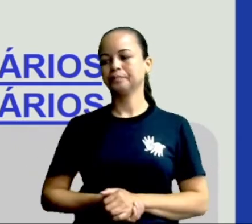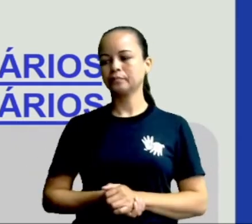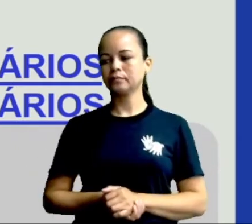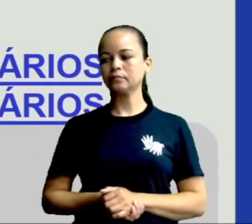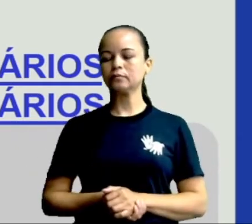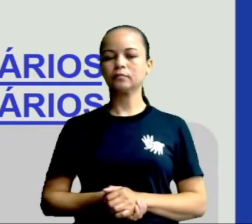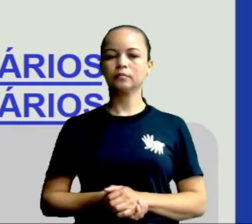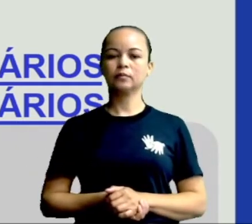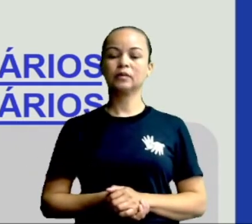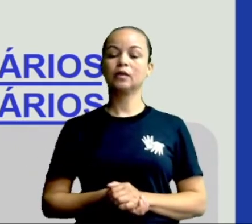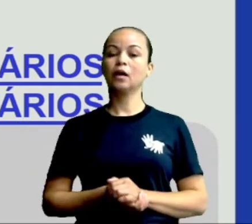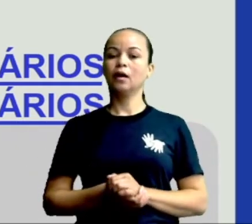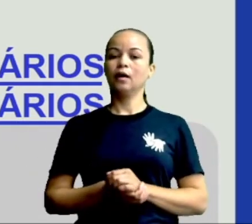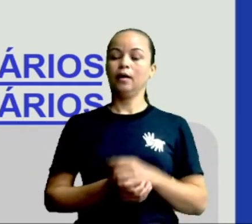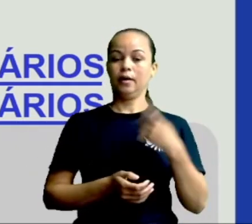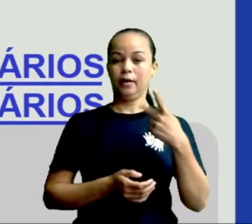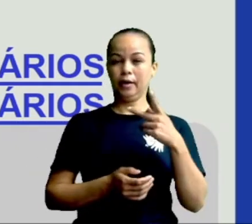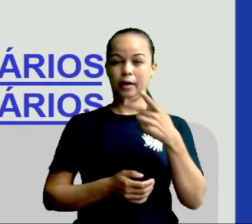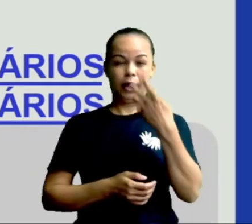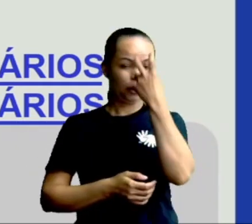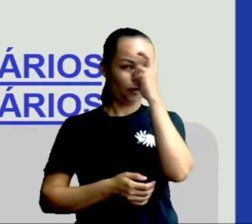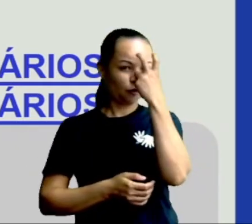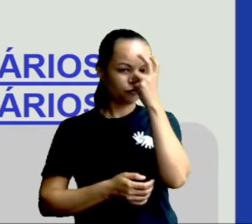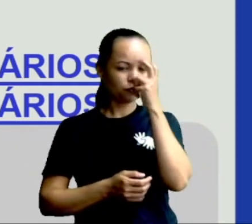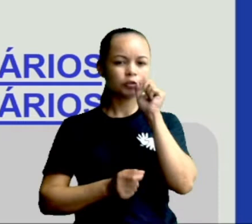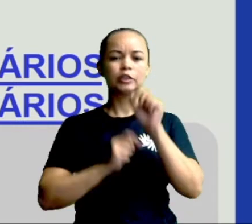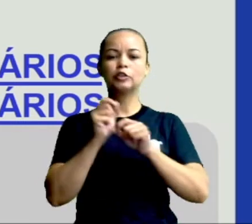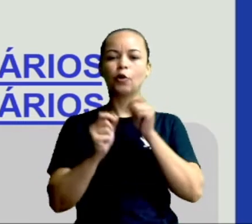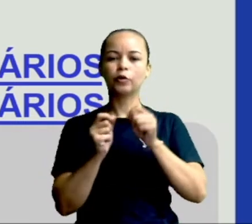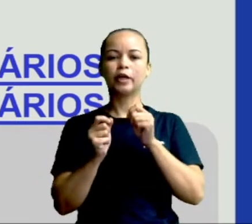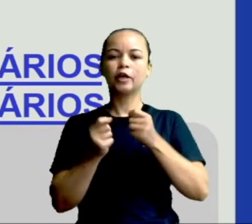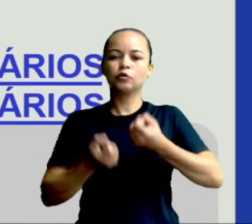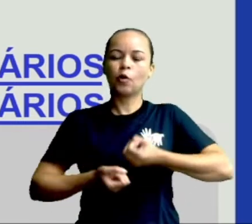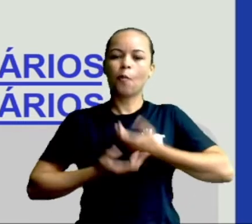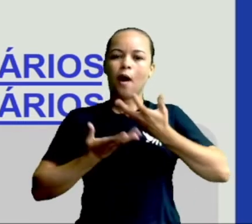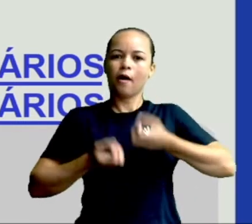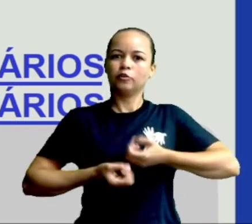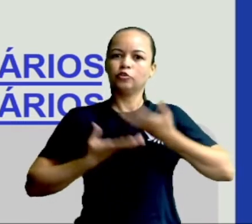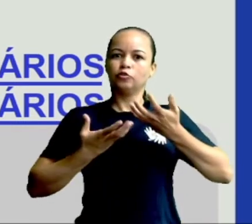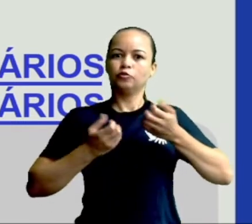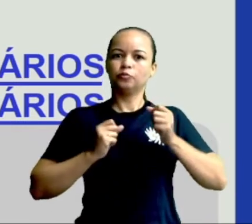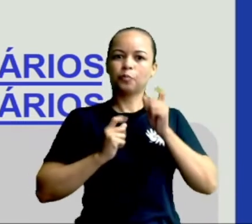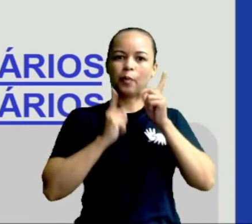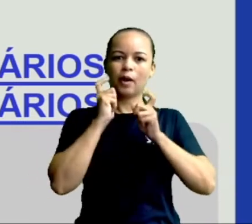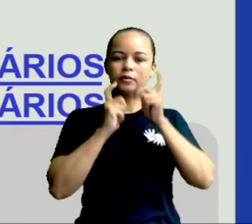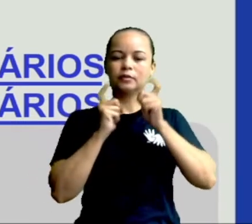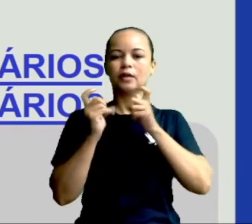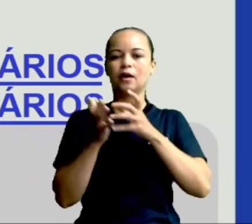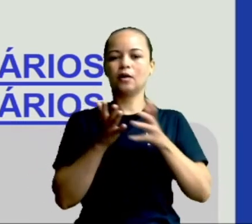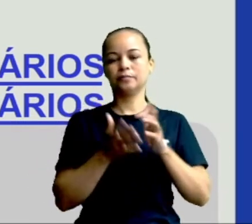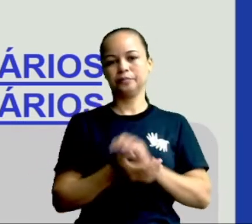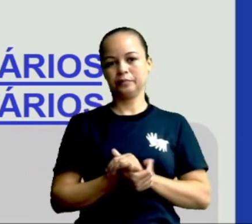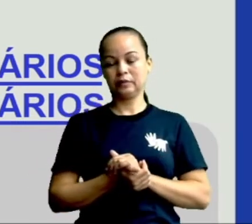função poética ela é bastante confundida com a função expressiva ou